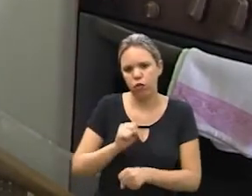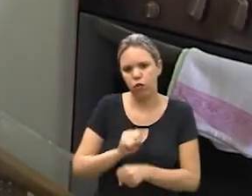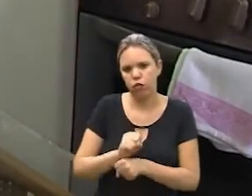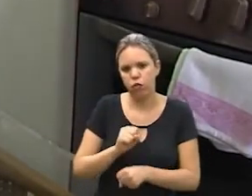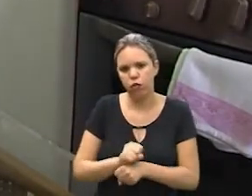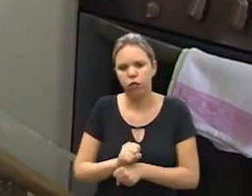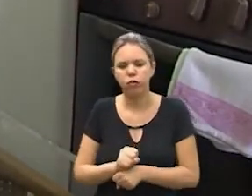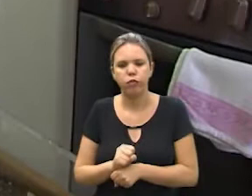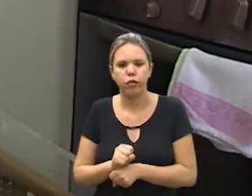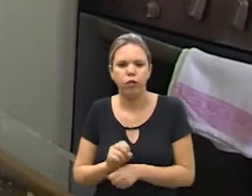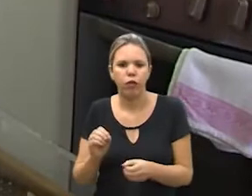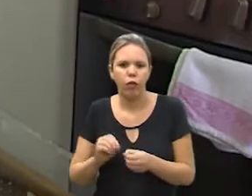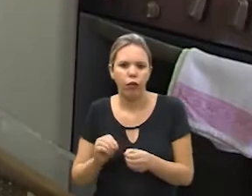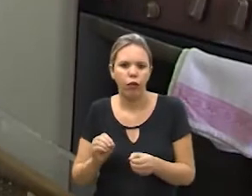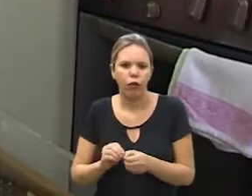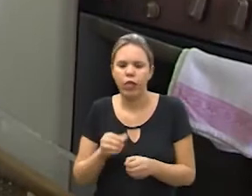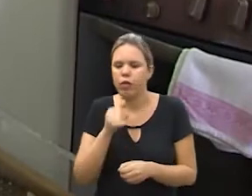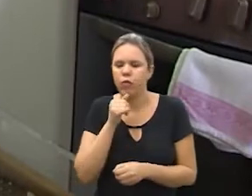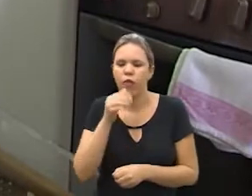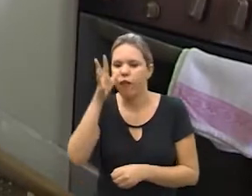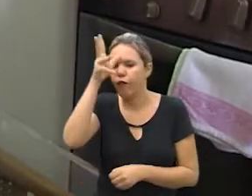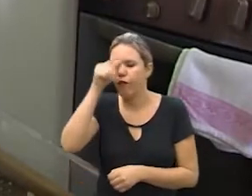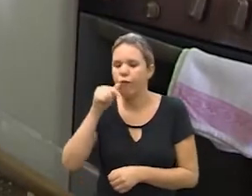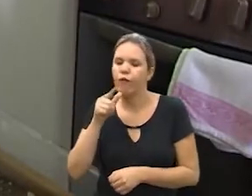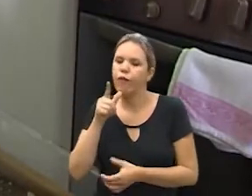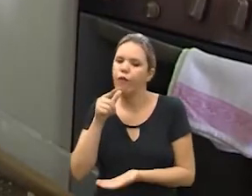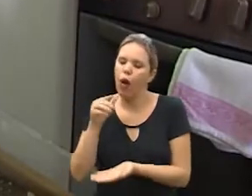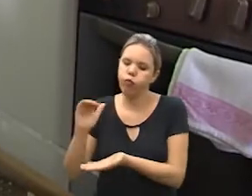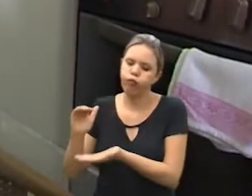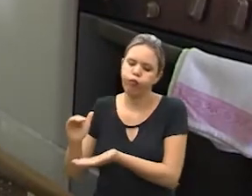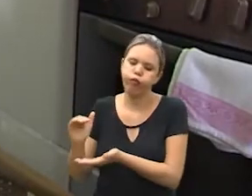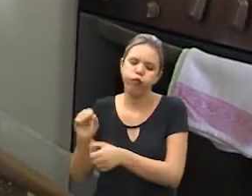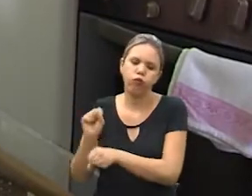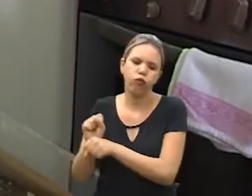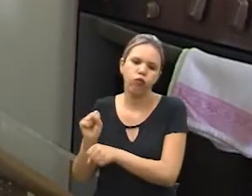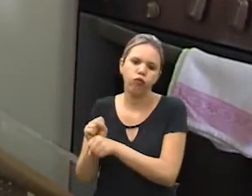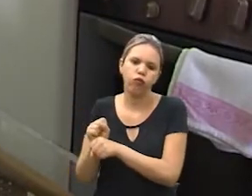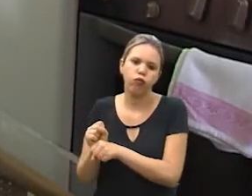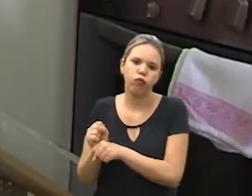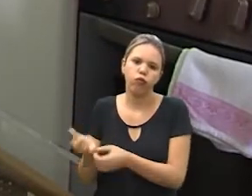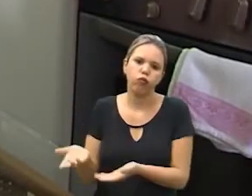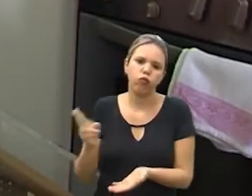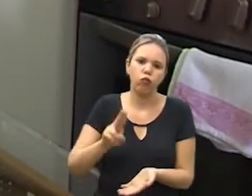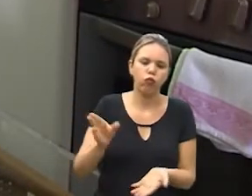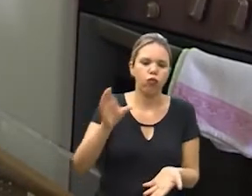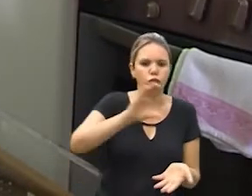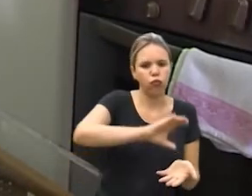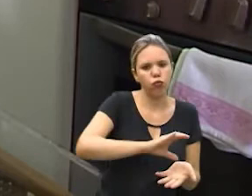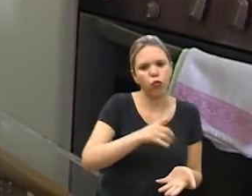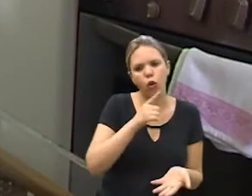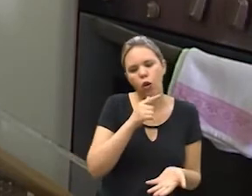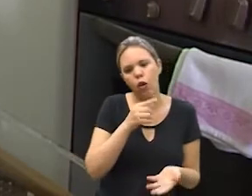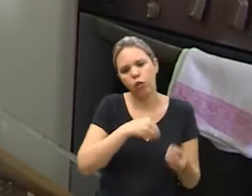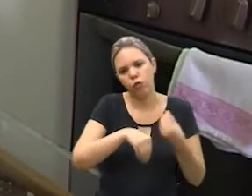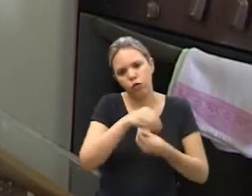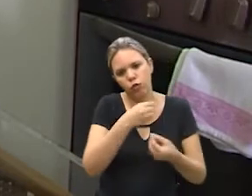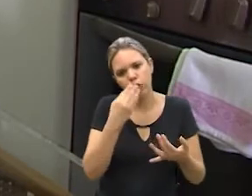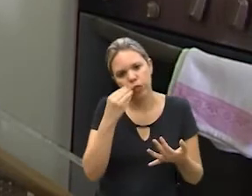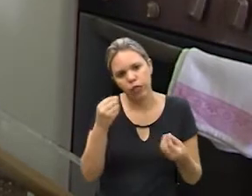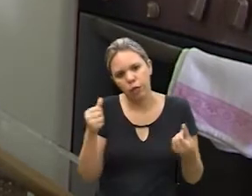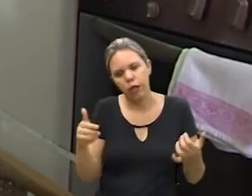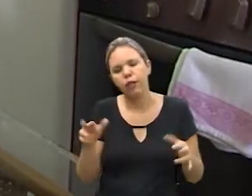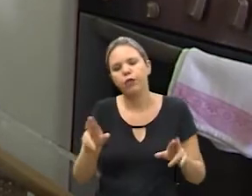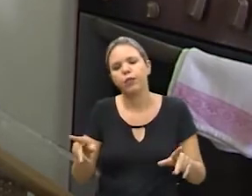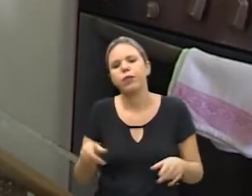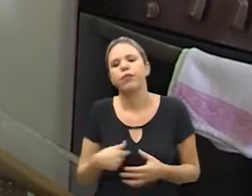Tá. Eu fiz um caldo de frango, por exemplo. Aí eu vou hidratar com esse caldo de frango suave, hidrato com ele.